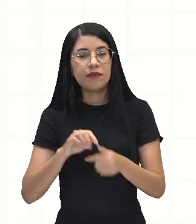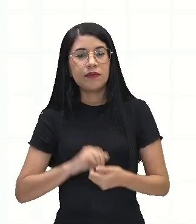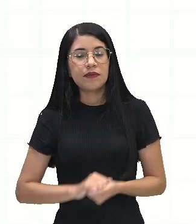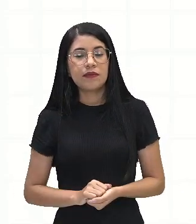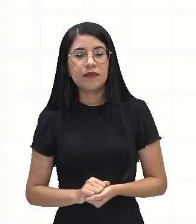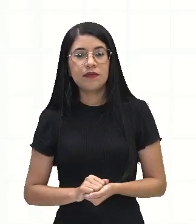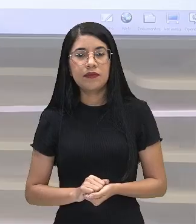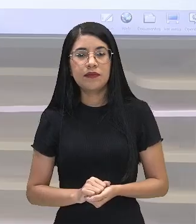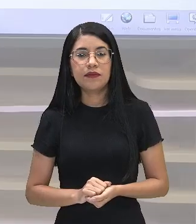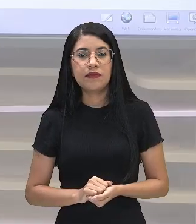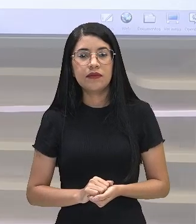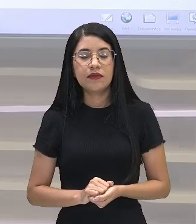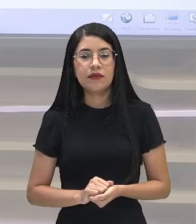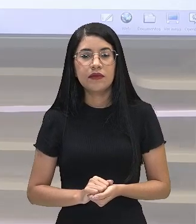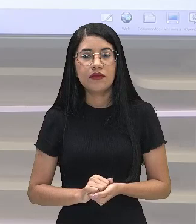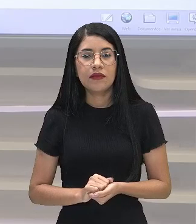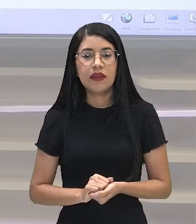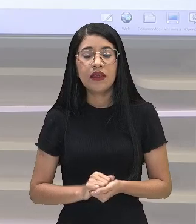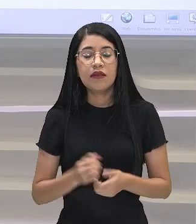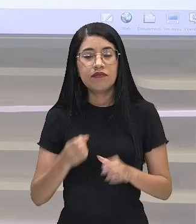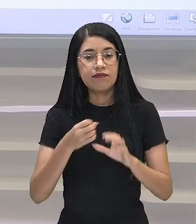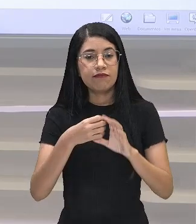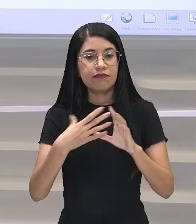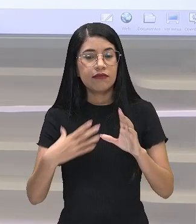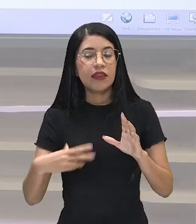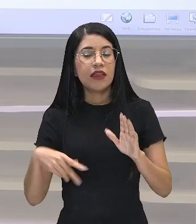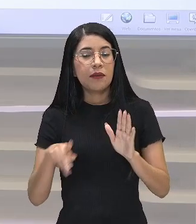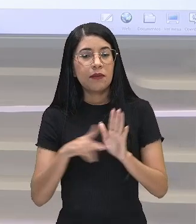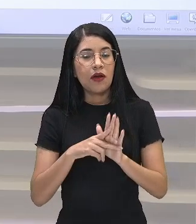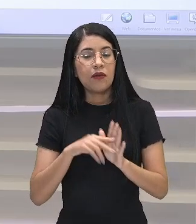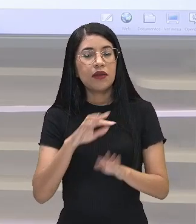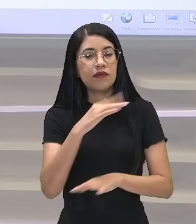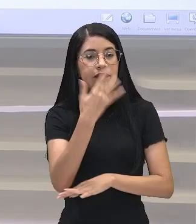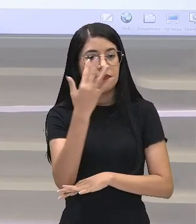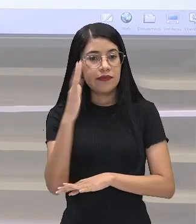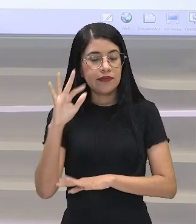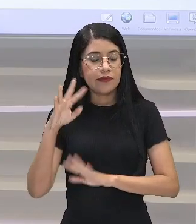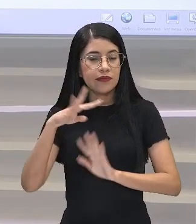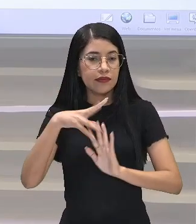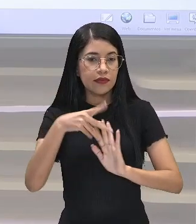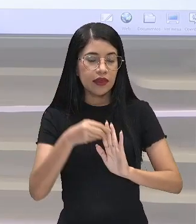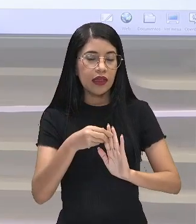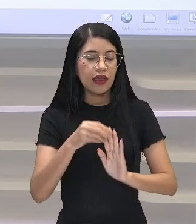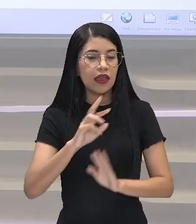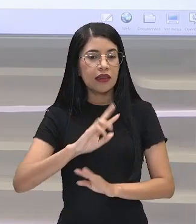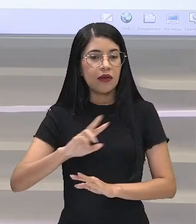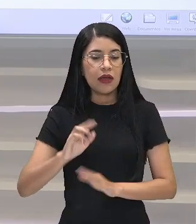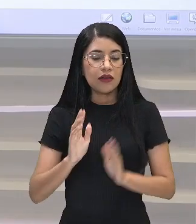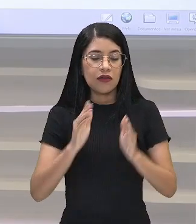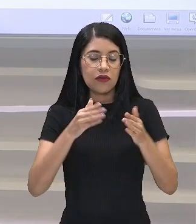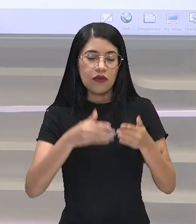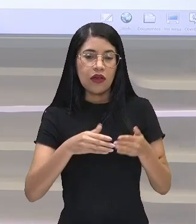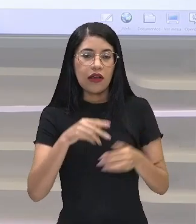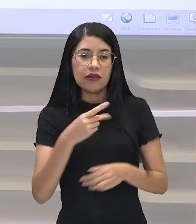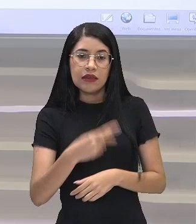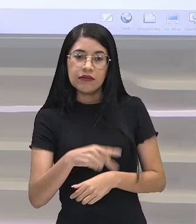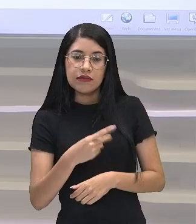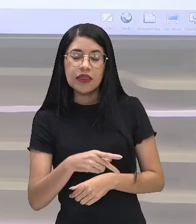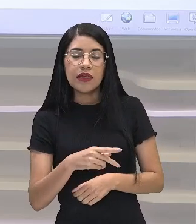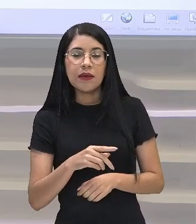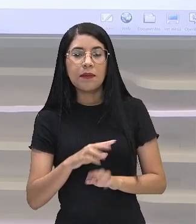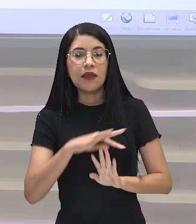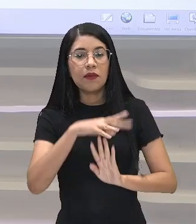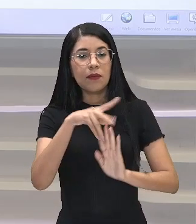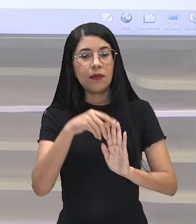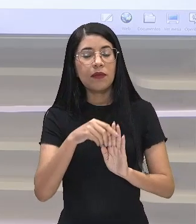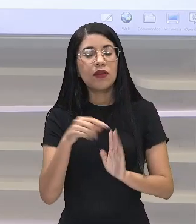Então, são características da floresta amazônica que não ficam só aqui, que não são importantes apenas para